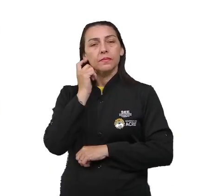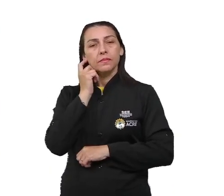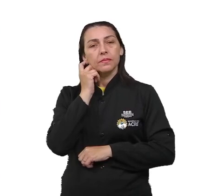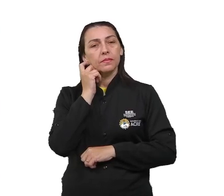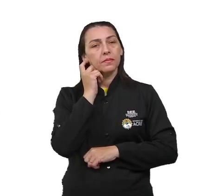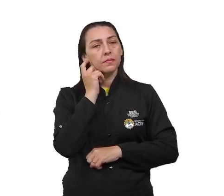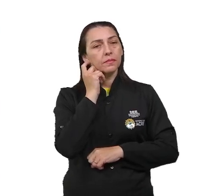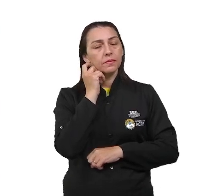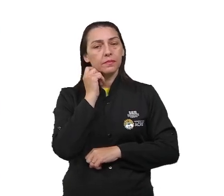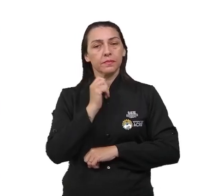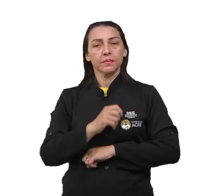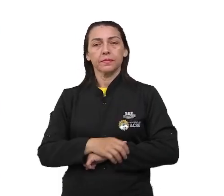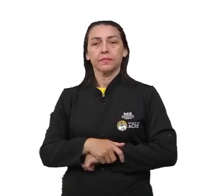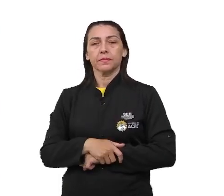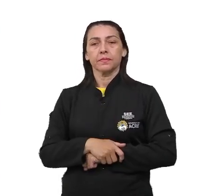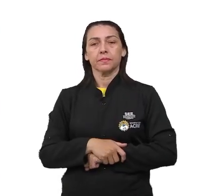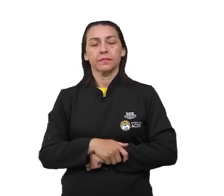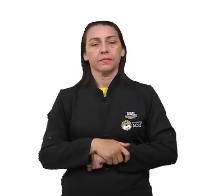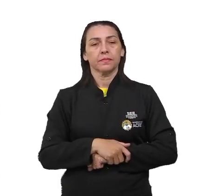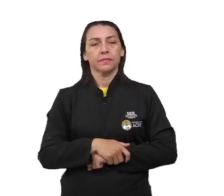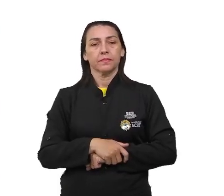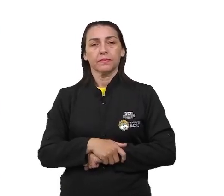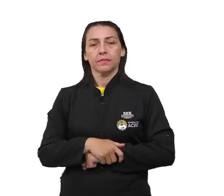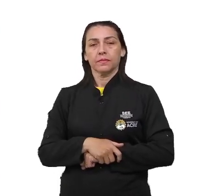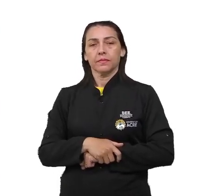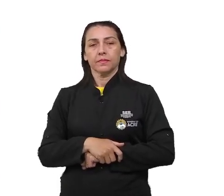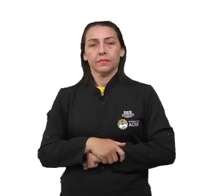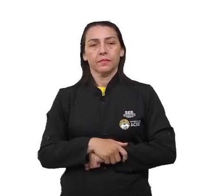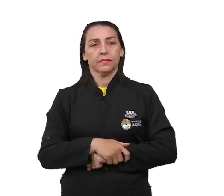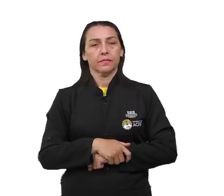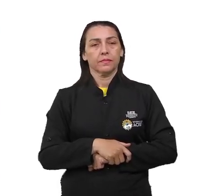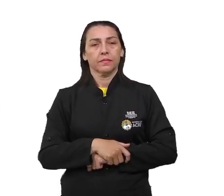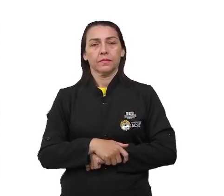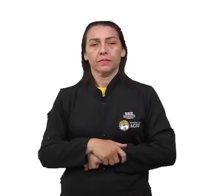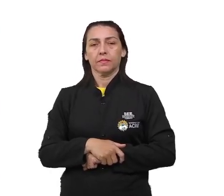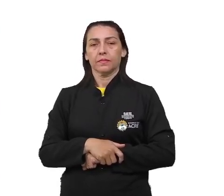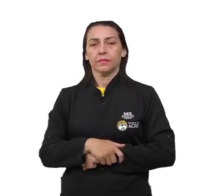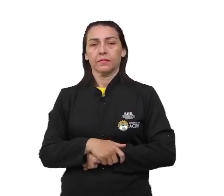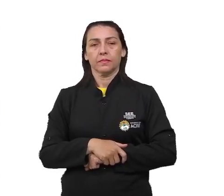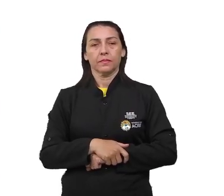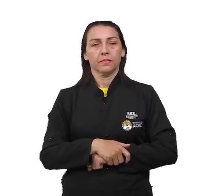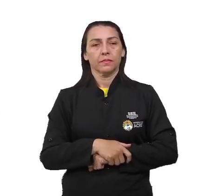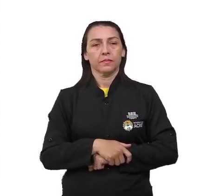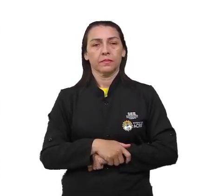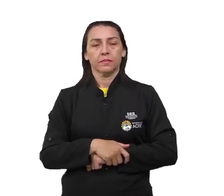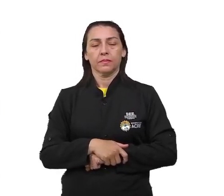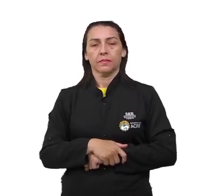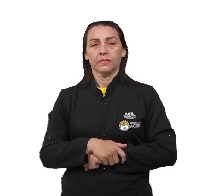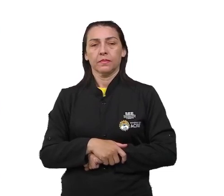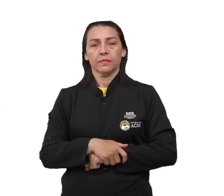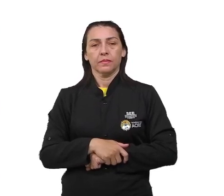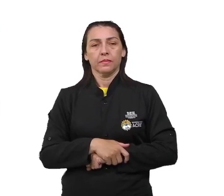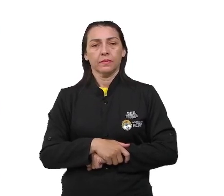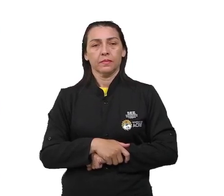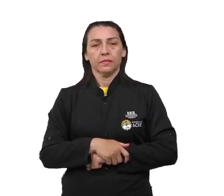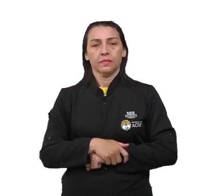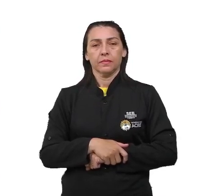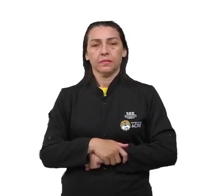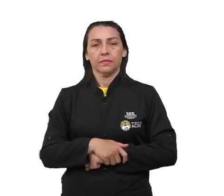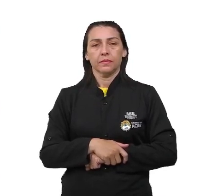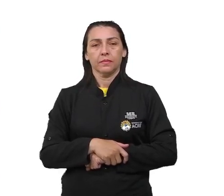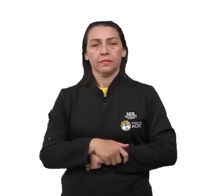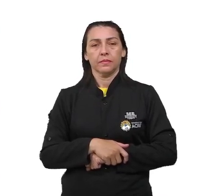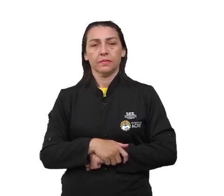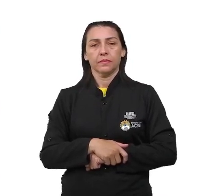game is to move a ball across the field and into the opponent's goal, an action called a goal.